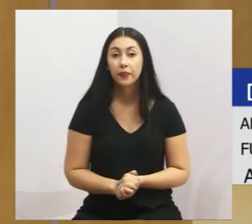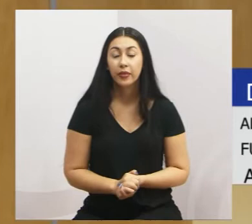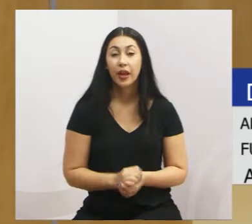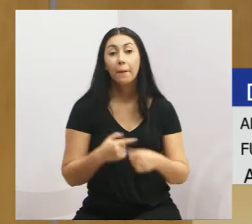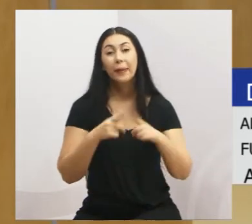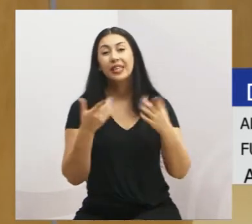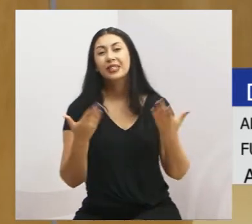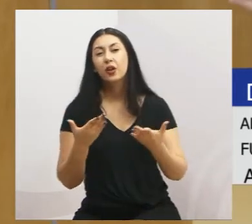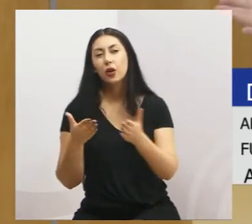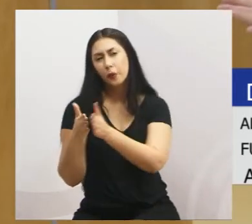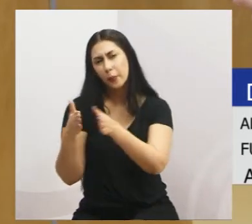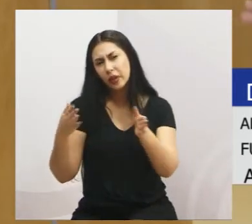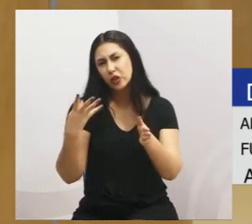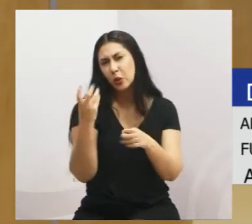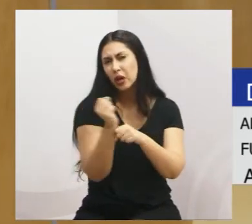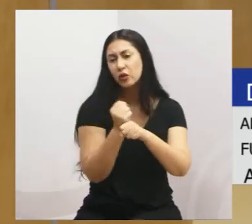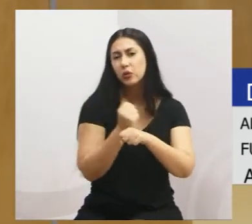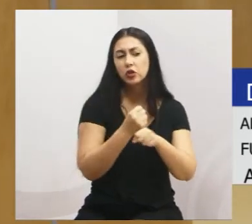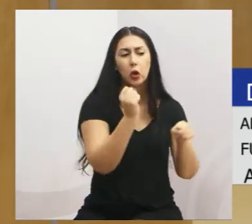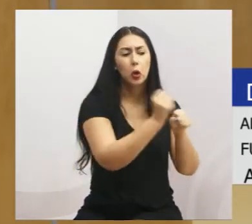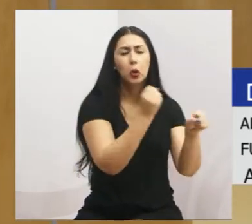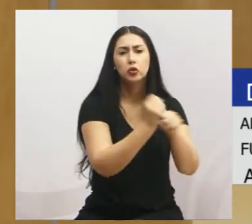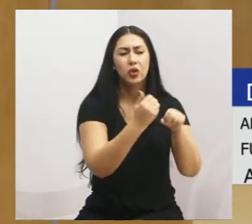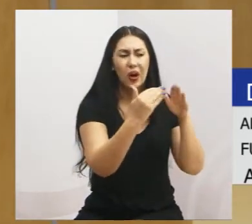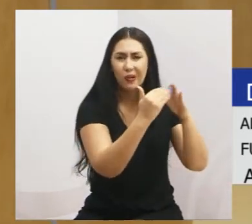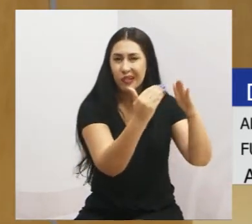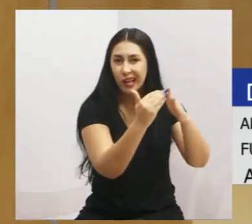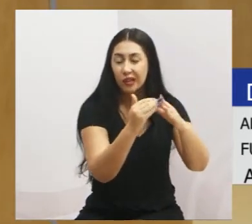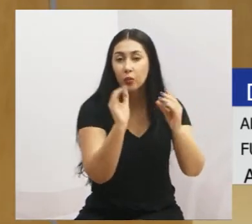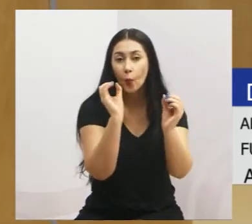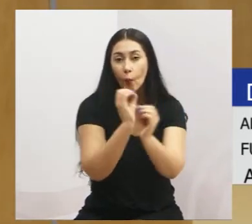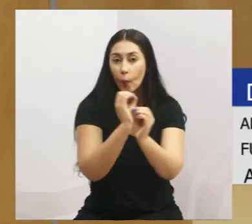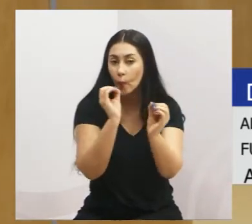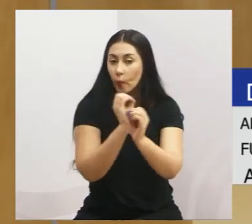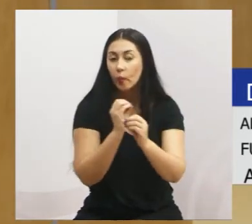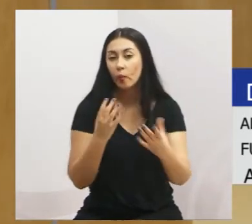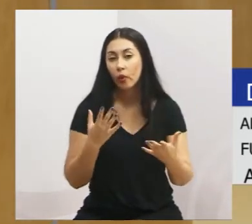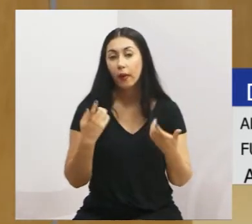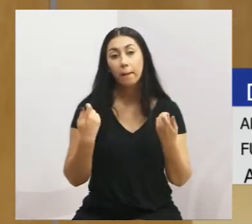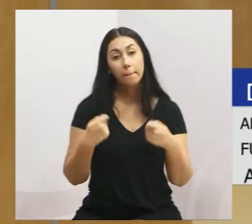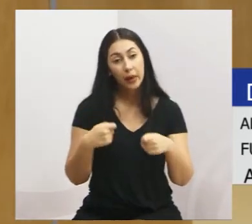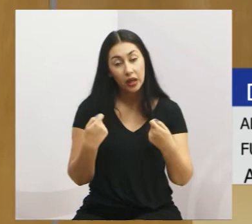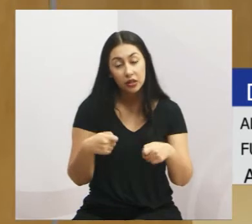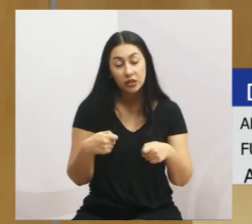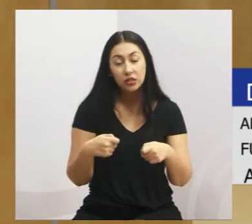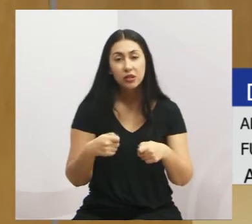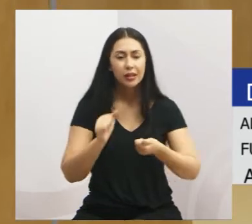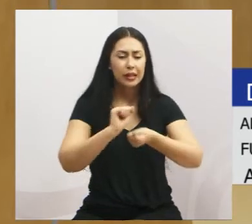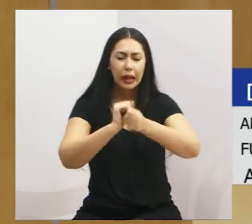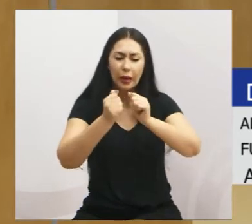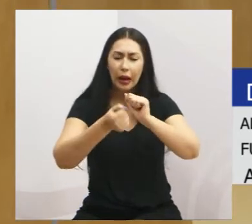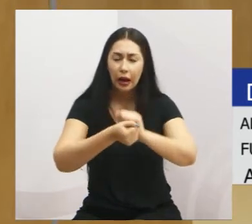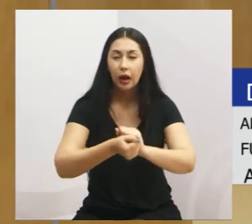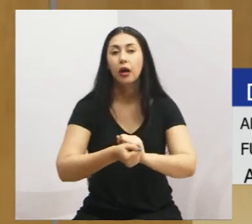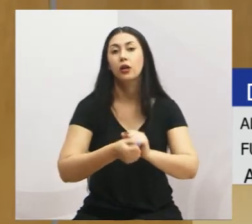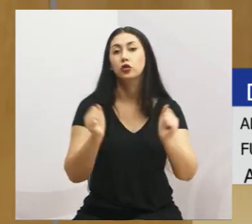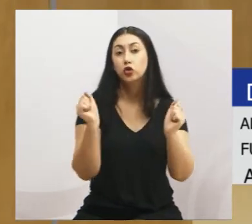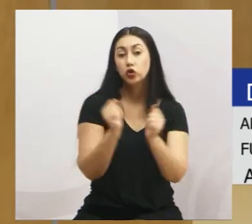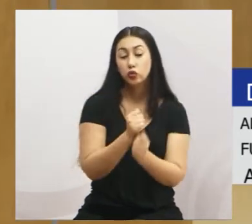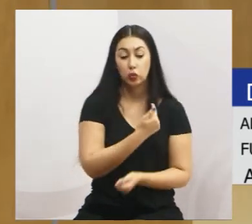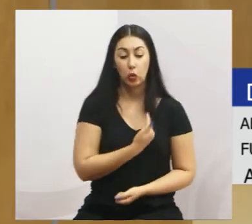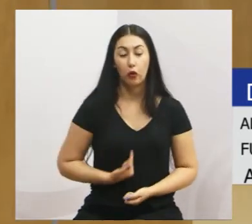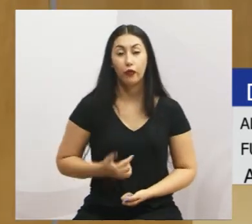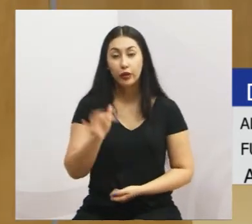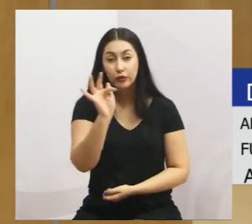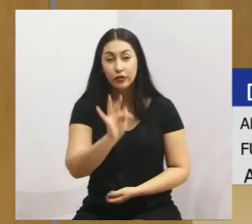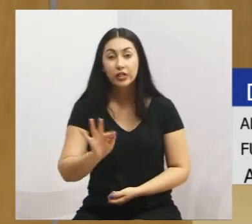últimos 4 anos? Não construiu unidades habitacionais. É preciso fazer uma articulação com o governo federal,